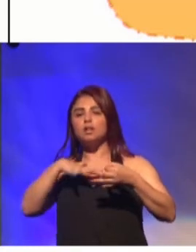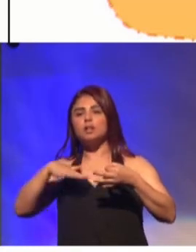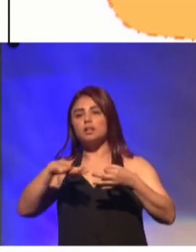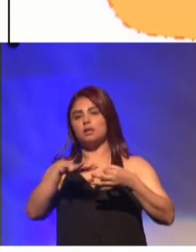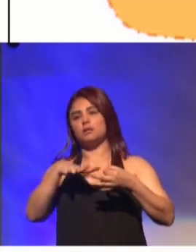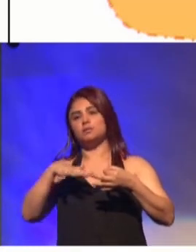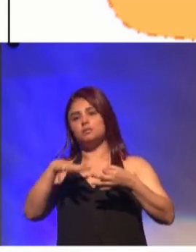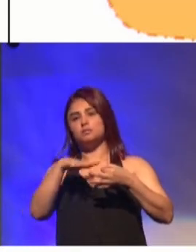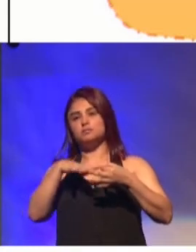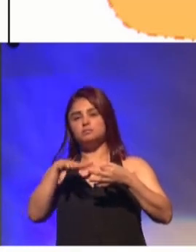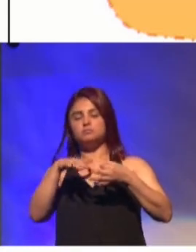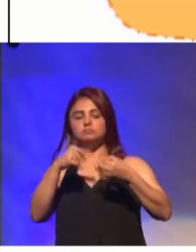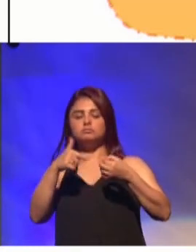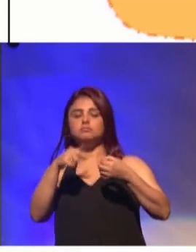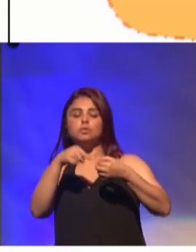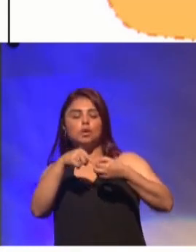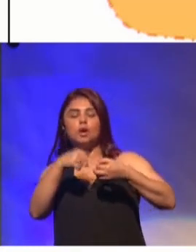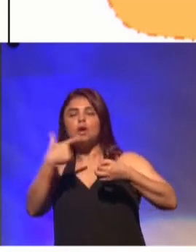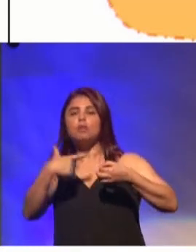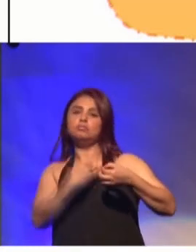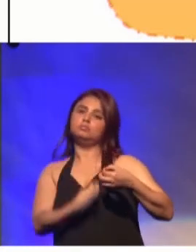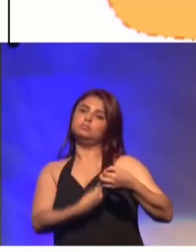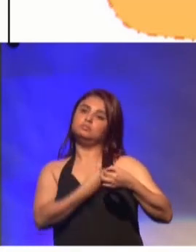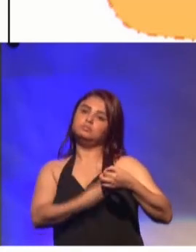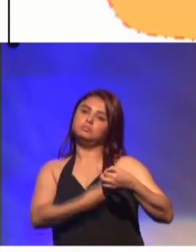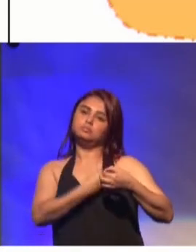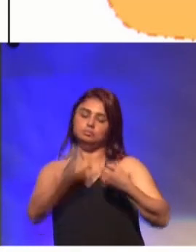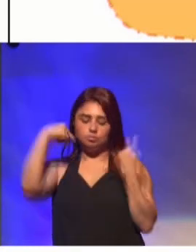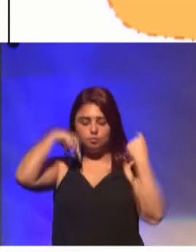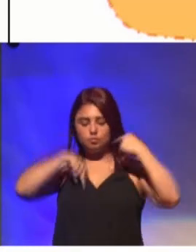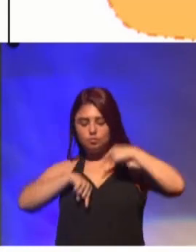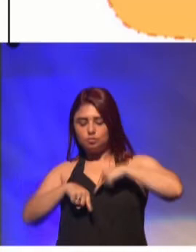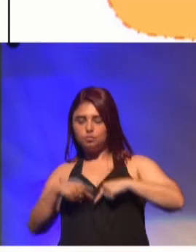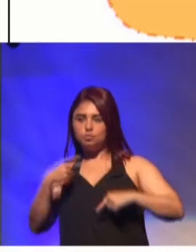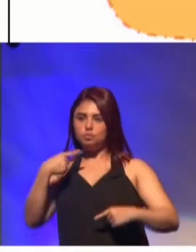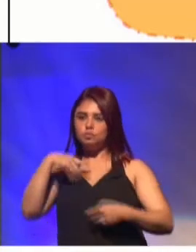pela localização dessas células no organismo. Então,